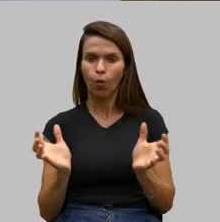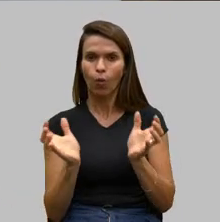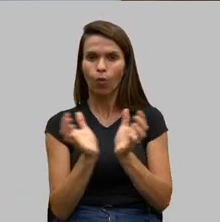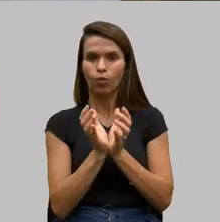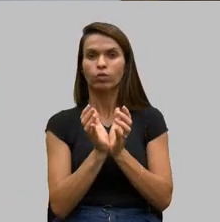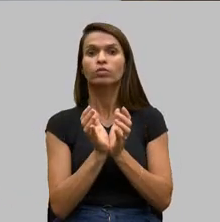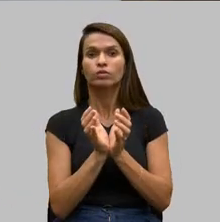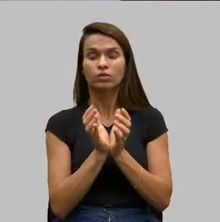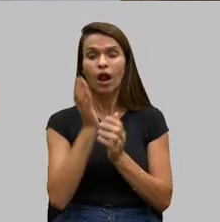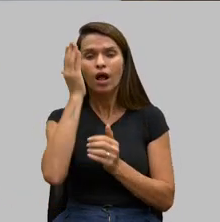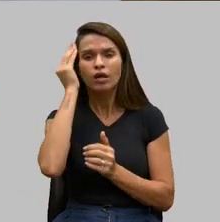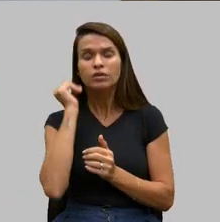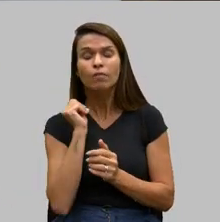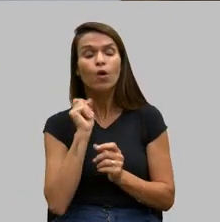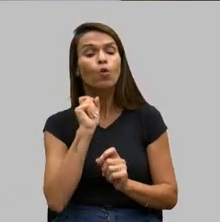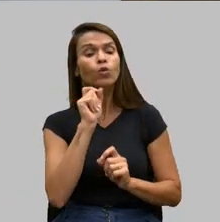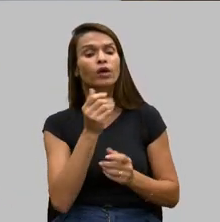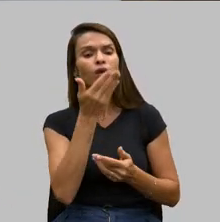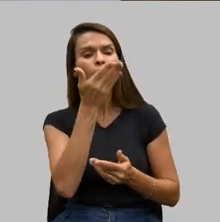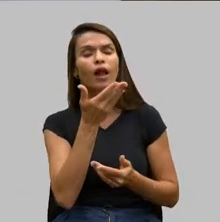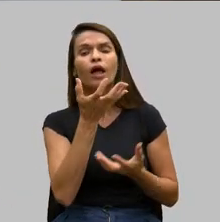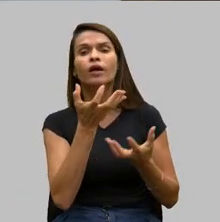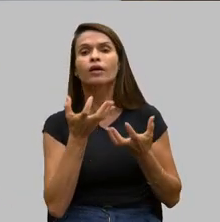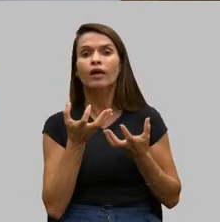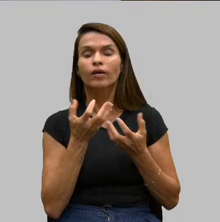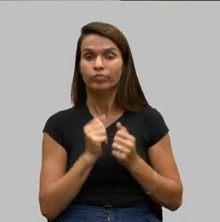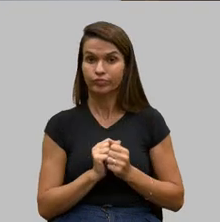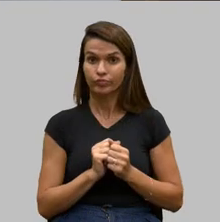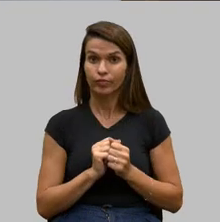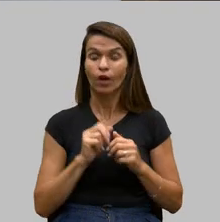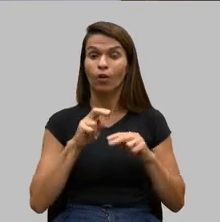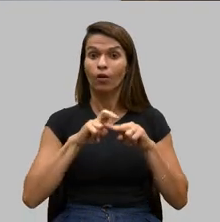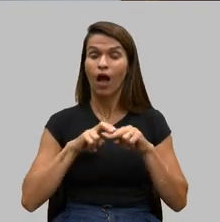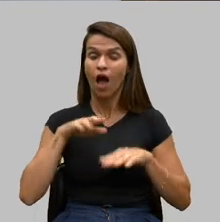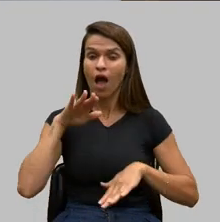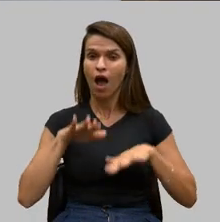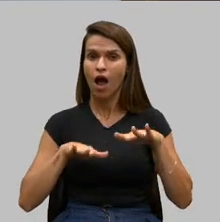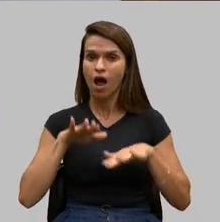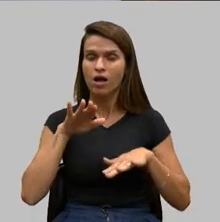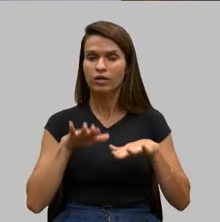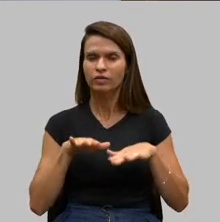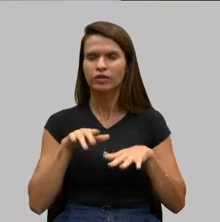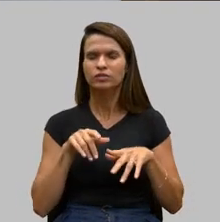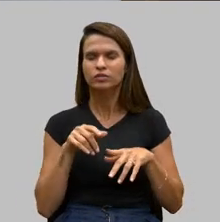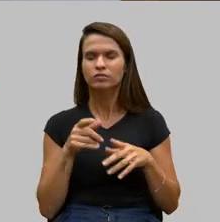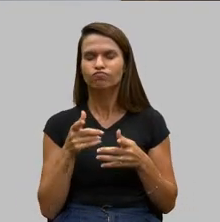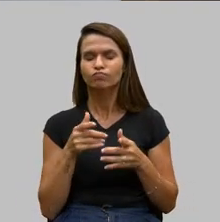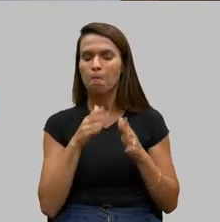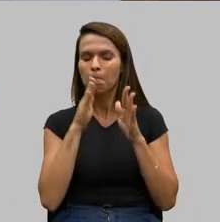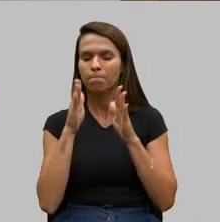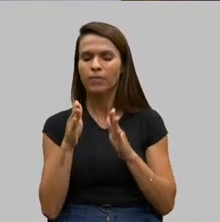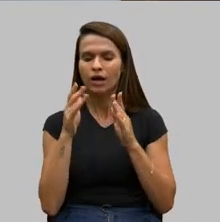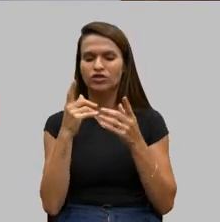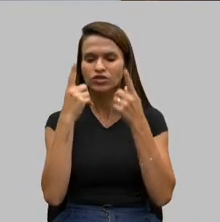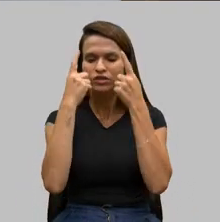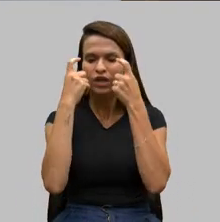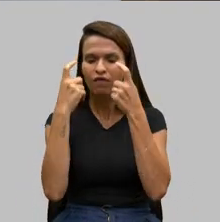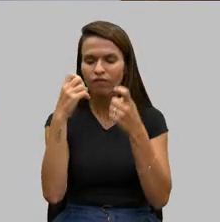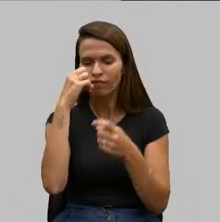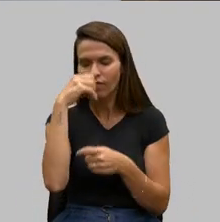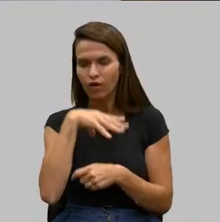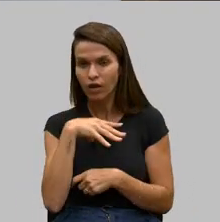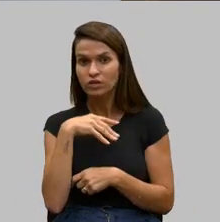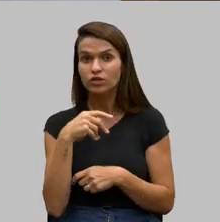para saber o que que ela quer porque muitas vezes parte da violência e a gente percebe isso na